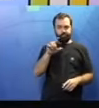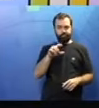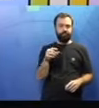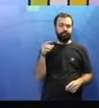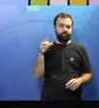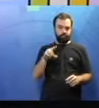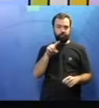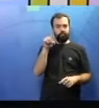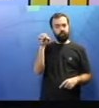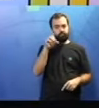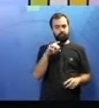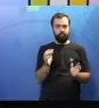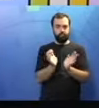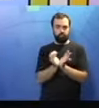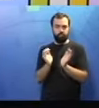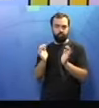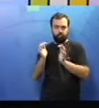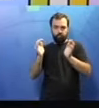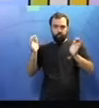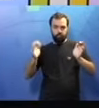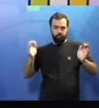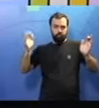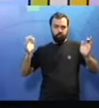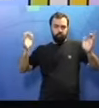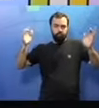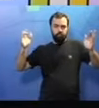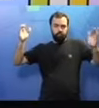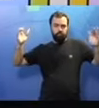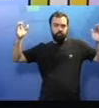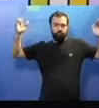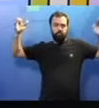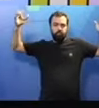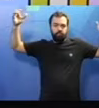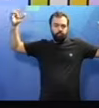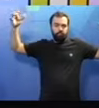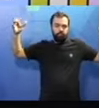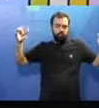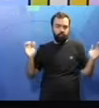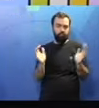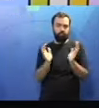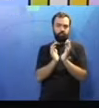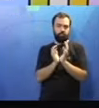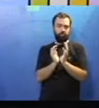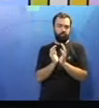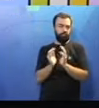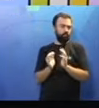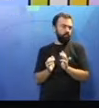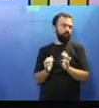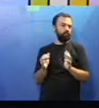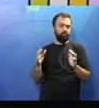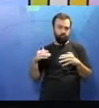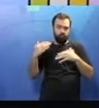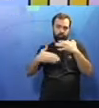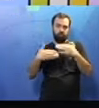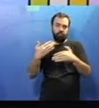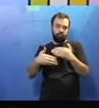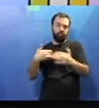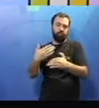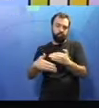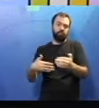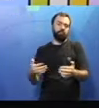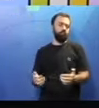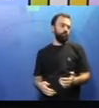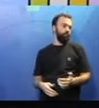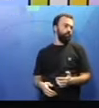classes, dentro da classe tem várias ordens, dentro de uma ordem tem várias famílias, dentro de uma família vários gêneros e dentro do gênero